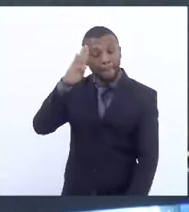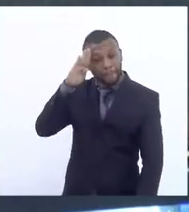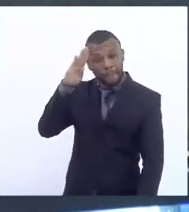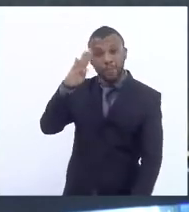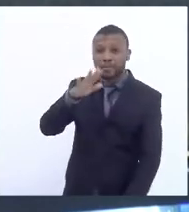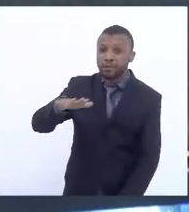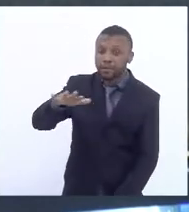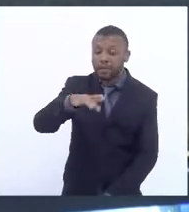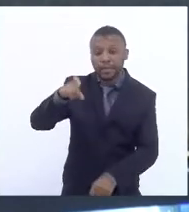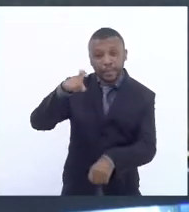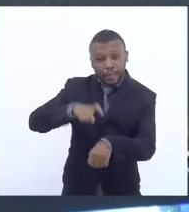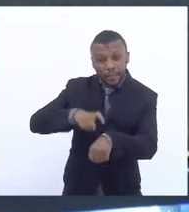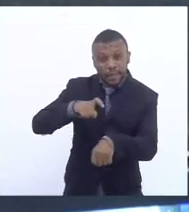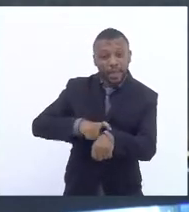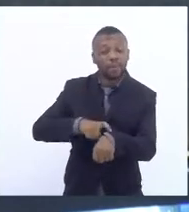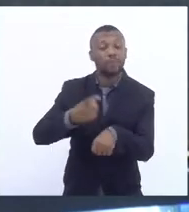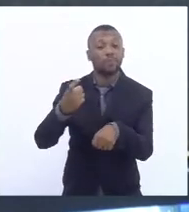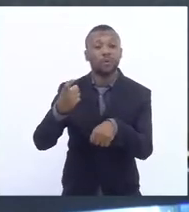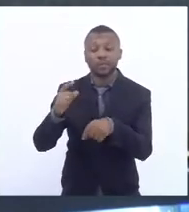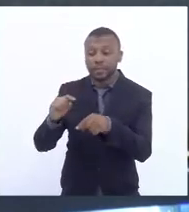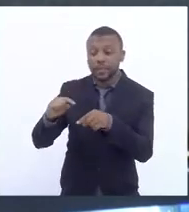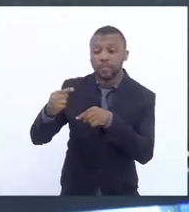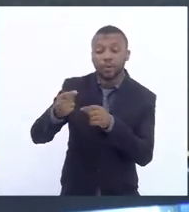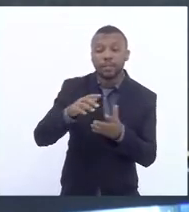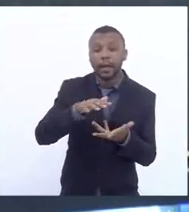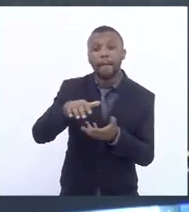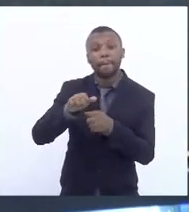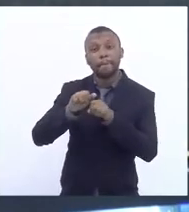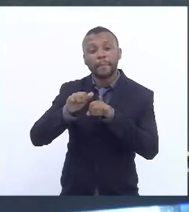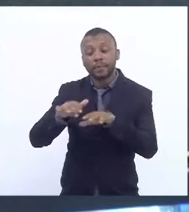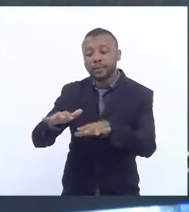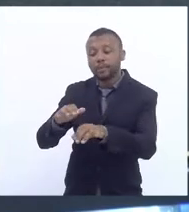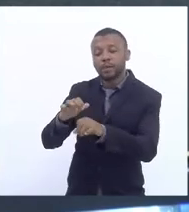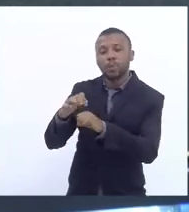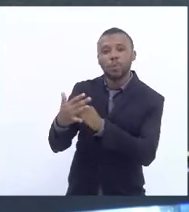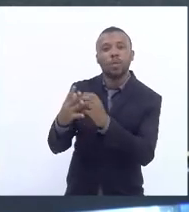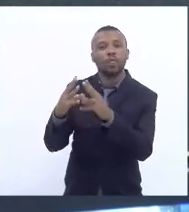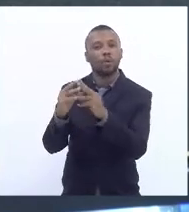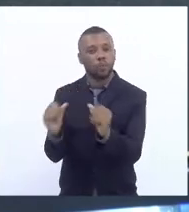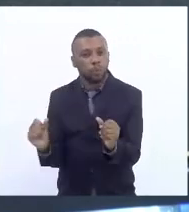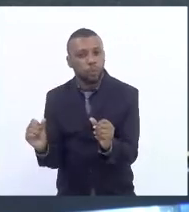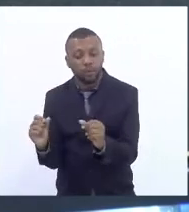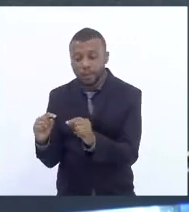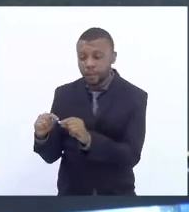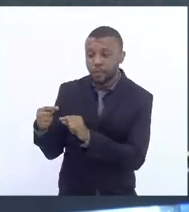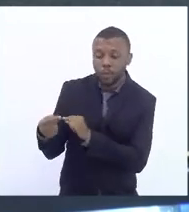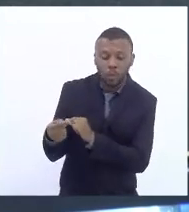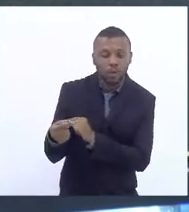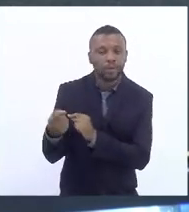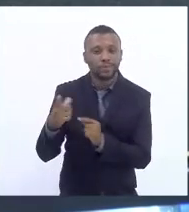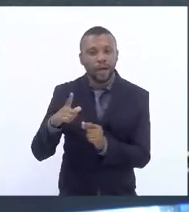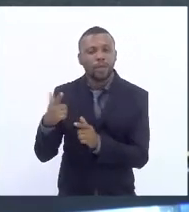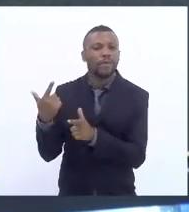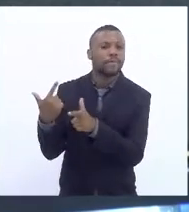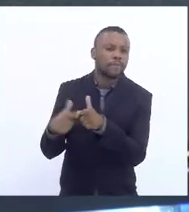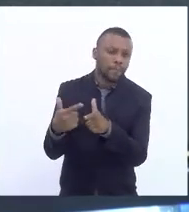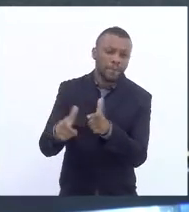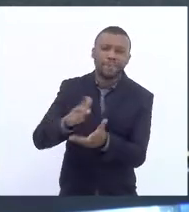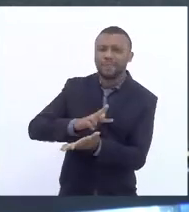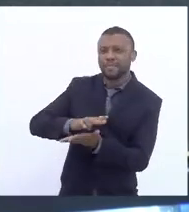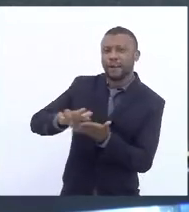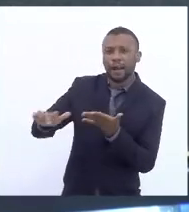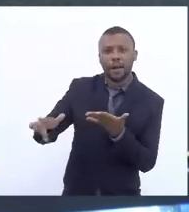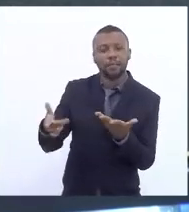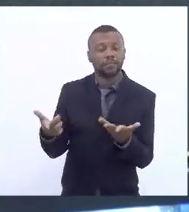onde há tantas síndromes que foram deixadas, apesar de ter sido curada a Covid. Então, o